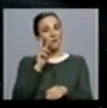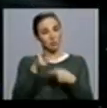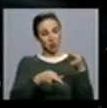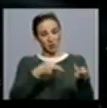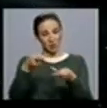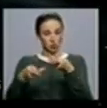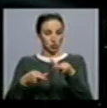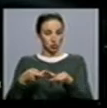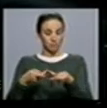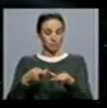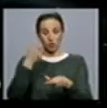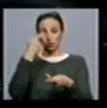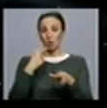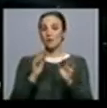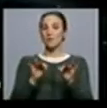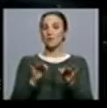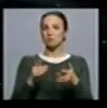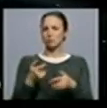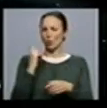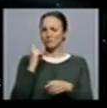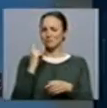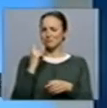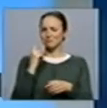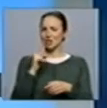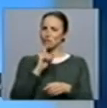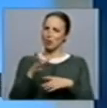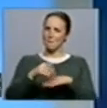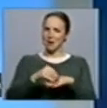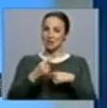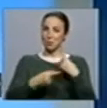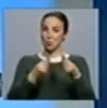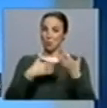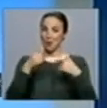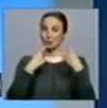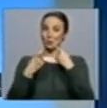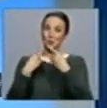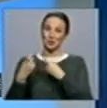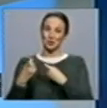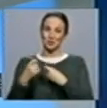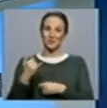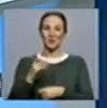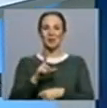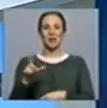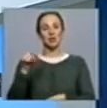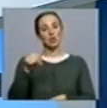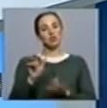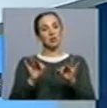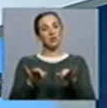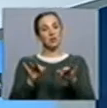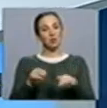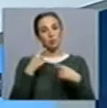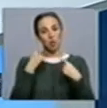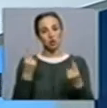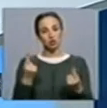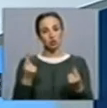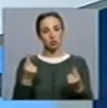o romance vai acabar? Não, apenas deu-nos algumas mais respostas, mas temos muito mais perguntas. Miguel, e hoje, para terminar,